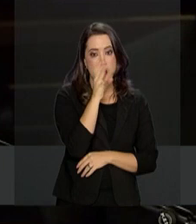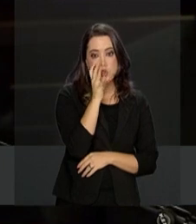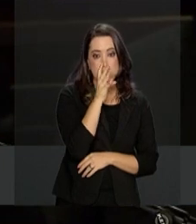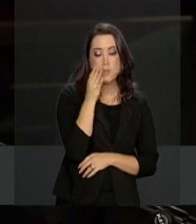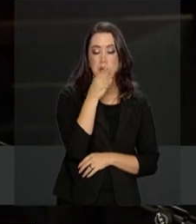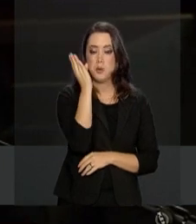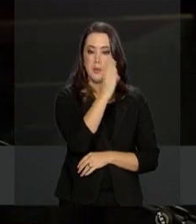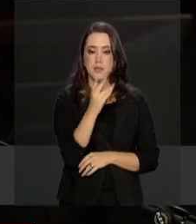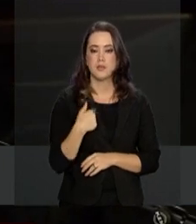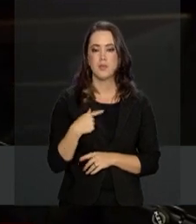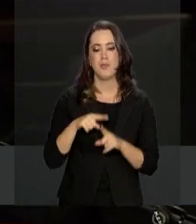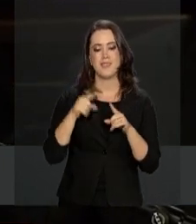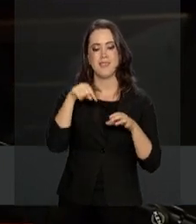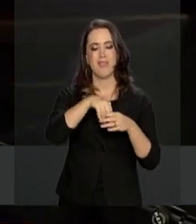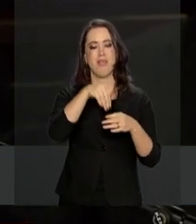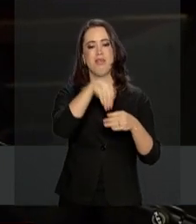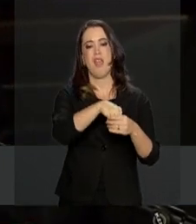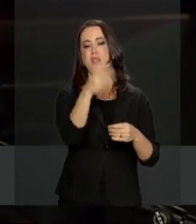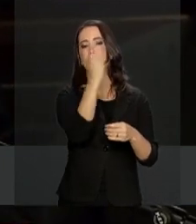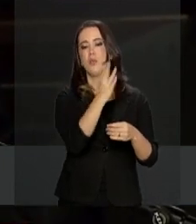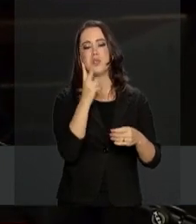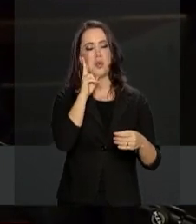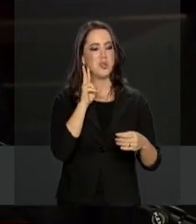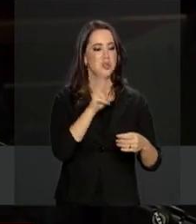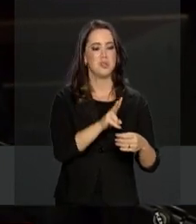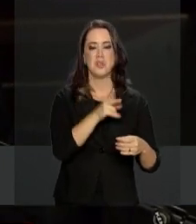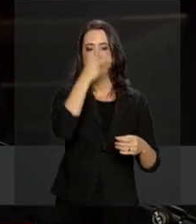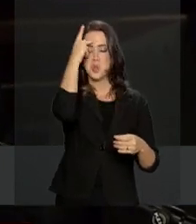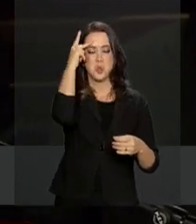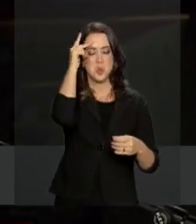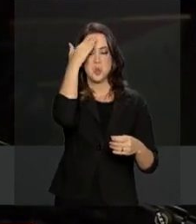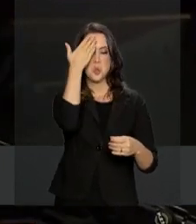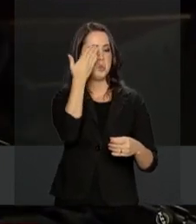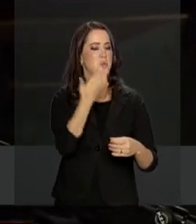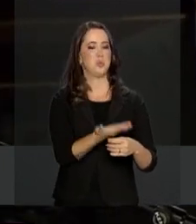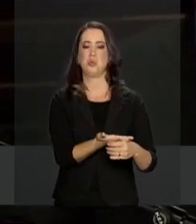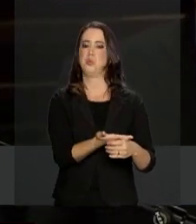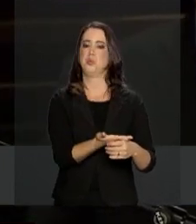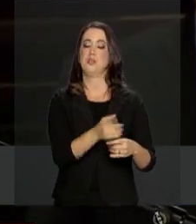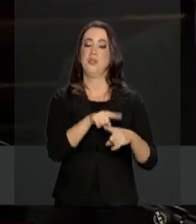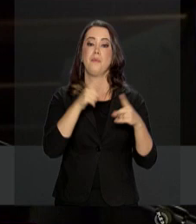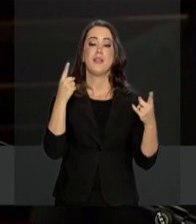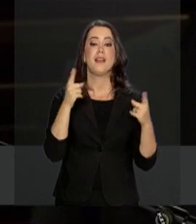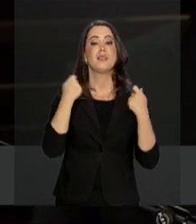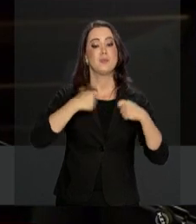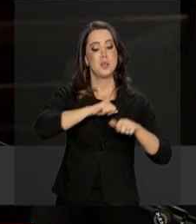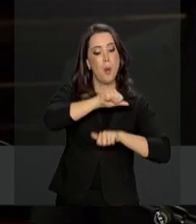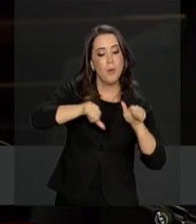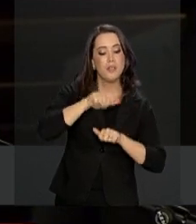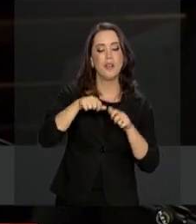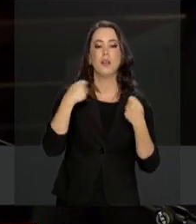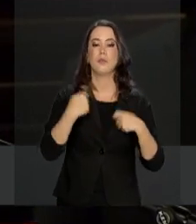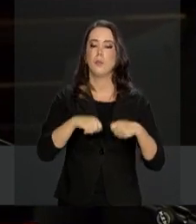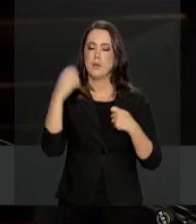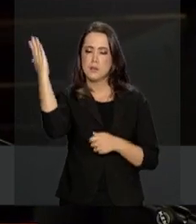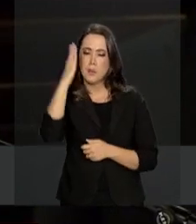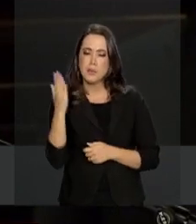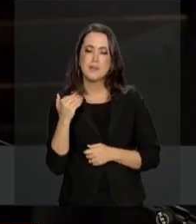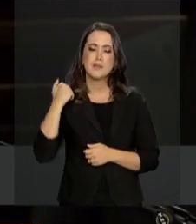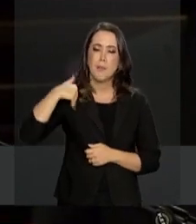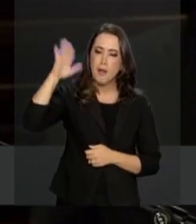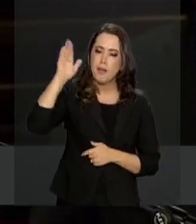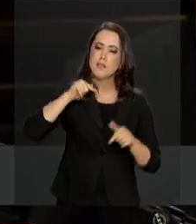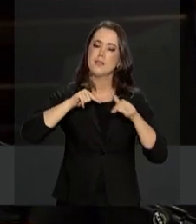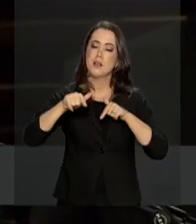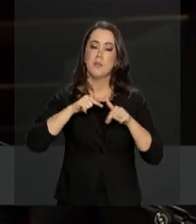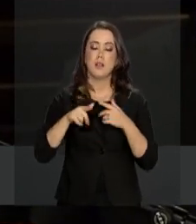vemos um pessimismo e eu digo nós precisamos ser otimistas porque este é o brasil que ainda exige muito como disse o